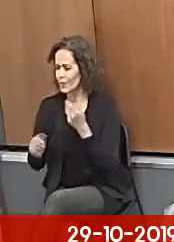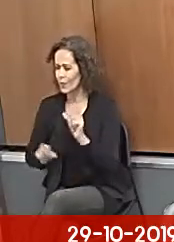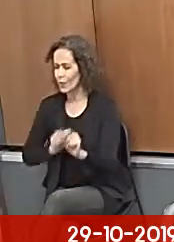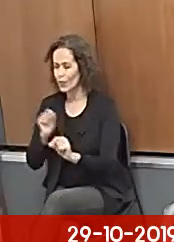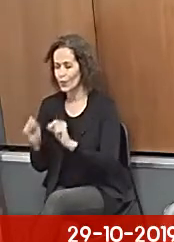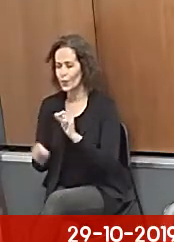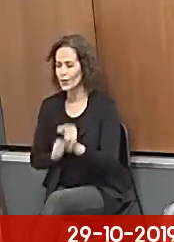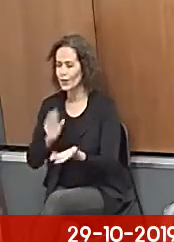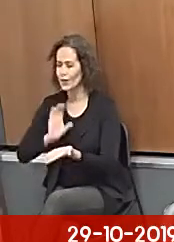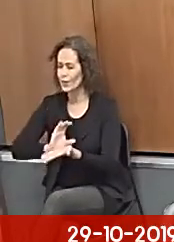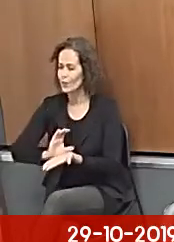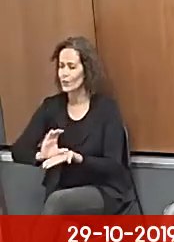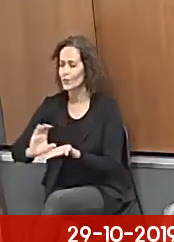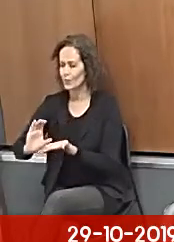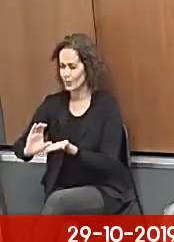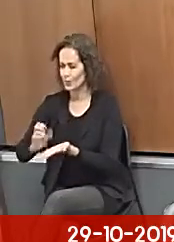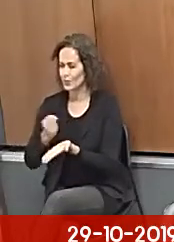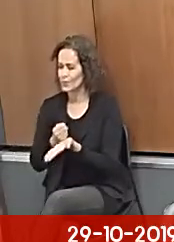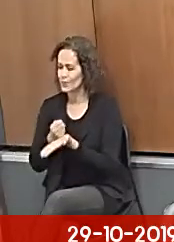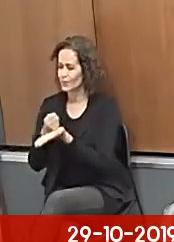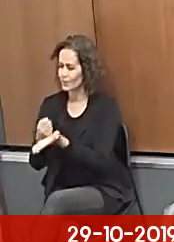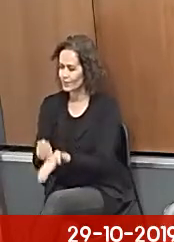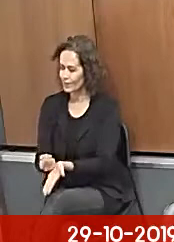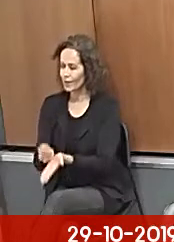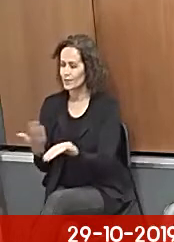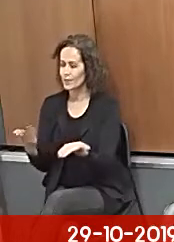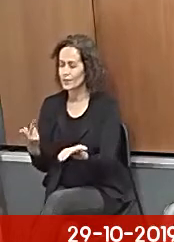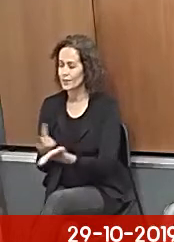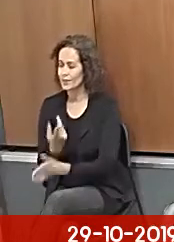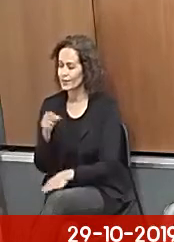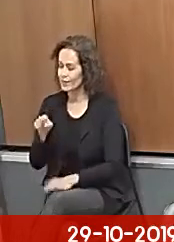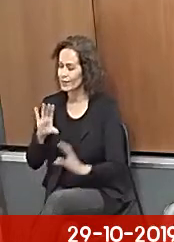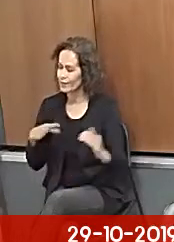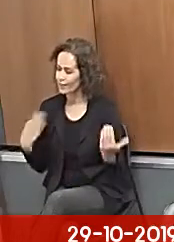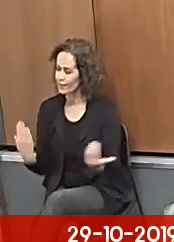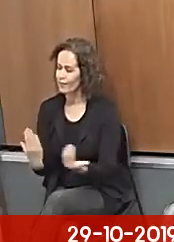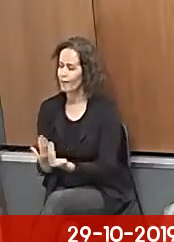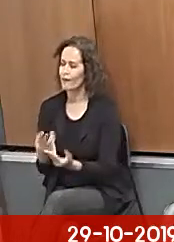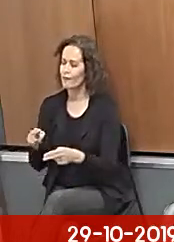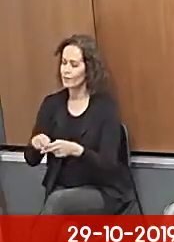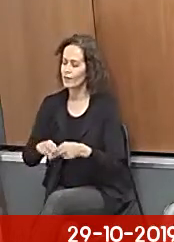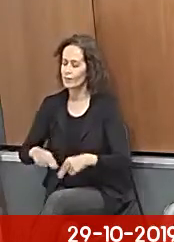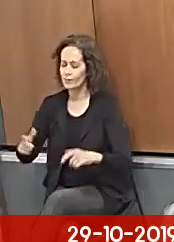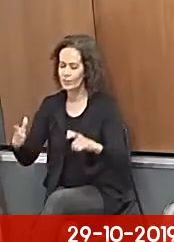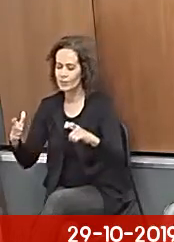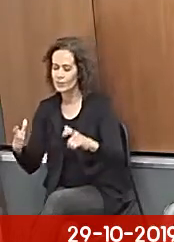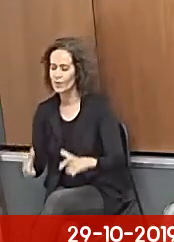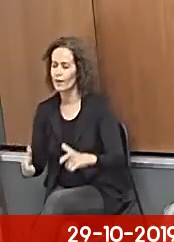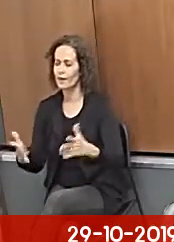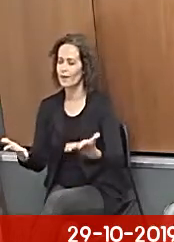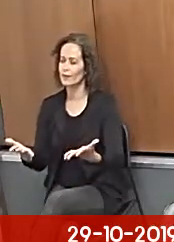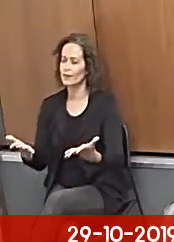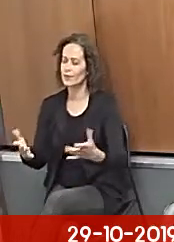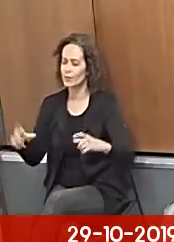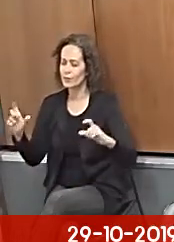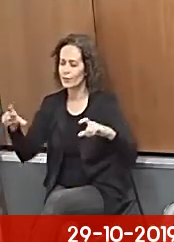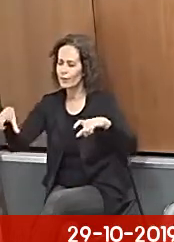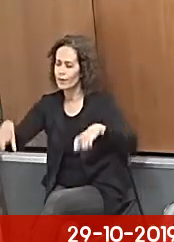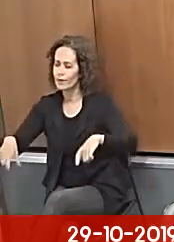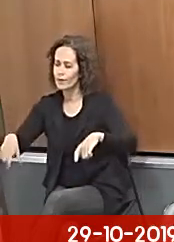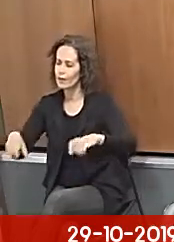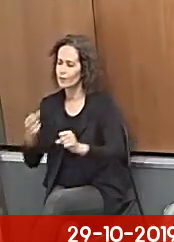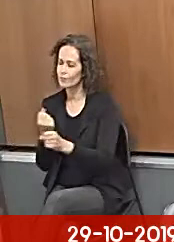ter de recursos disponíveis para que a partida possa ser realizada lá, em termos de espaço, de locação, de tamanho de campo. A gente tem que